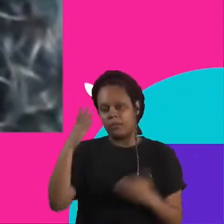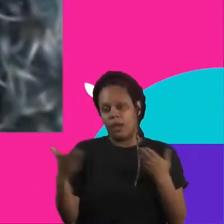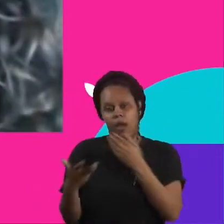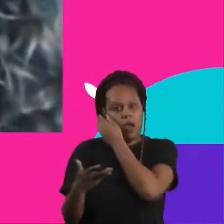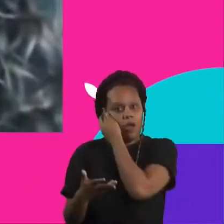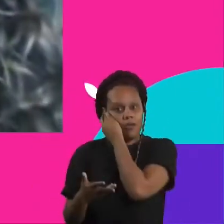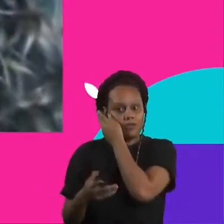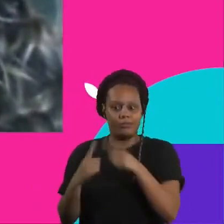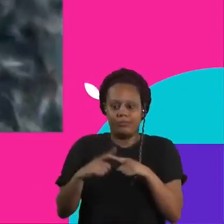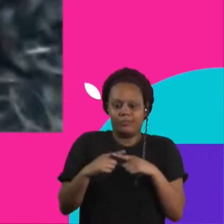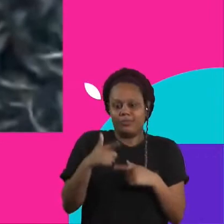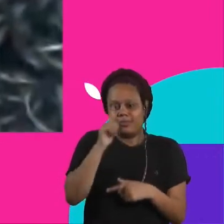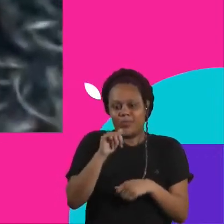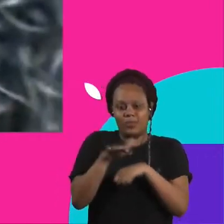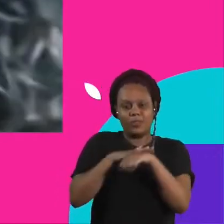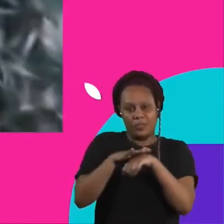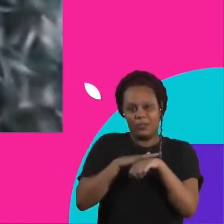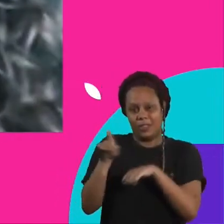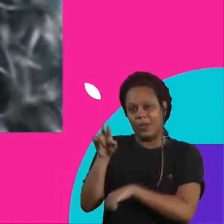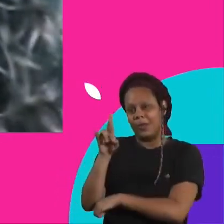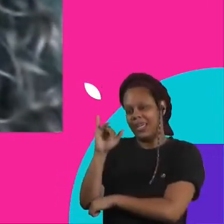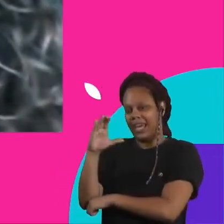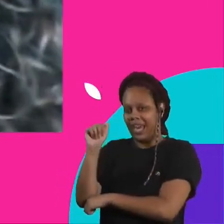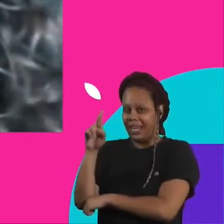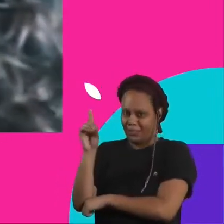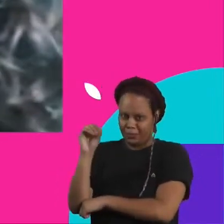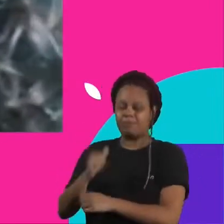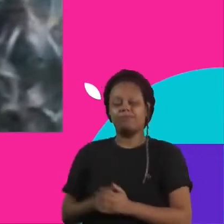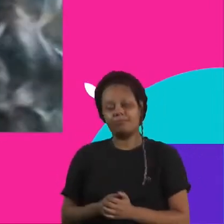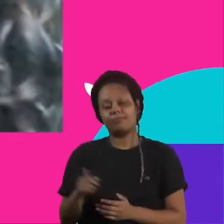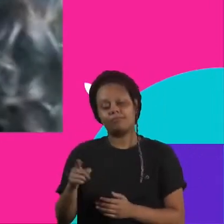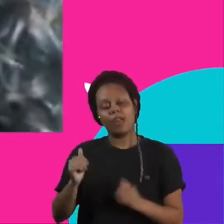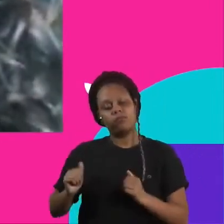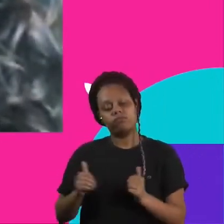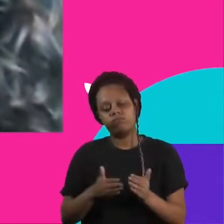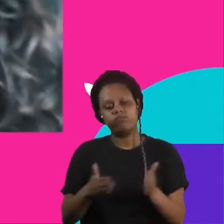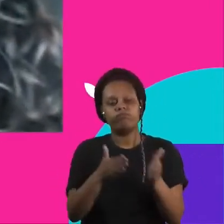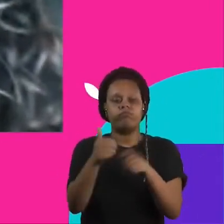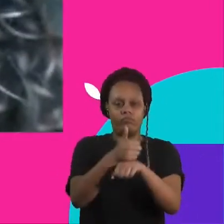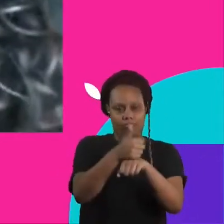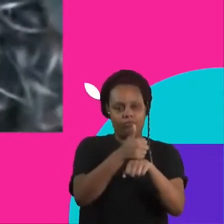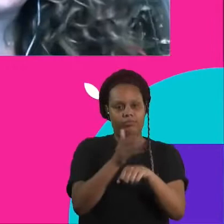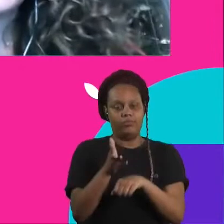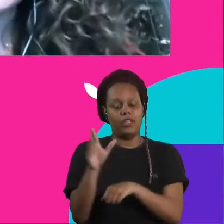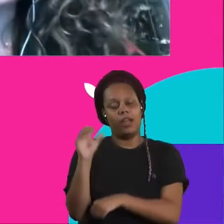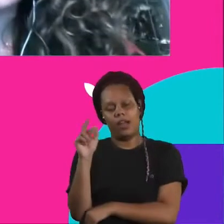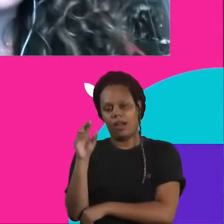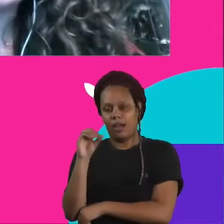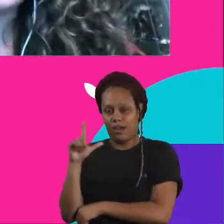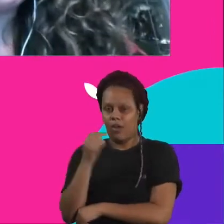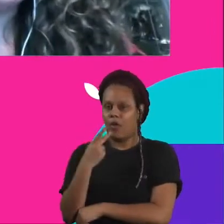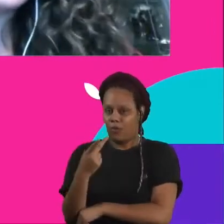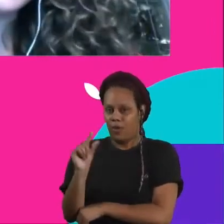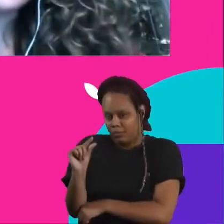poder conversar com o Capra, né, que durante aí a minha trajetória profissional, que a Carol, né, já falou um pouquinho, né,